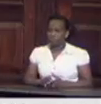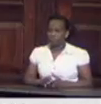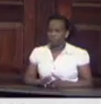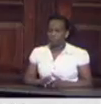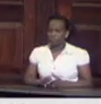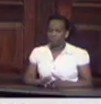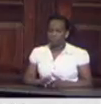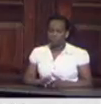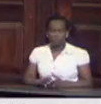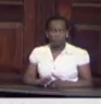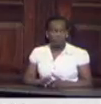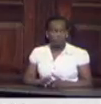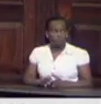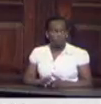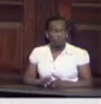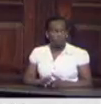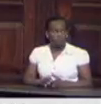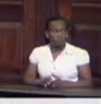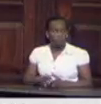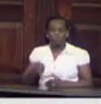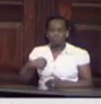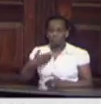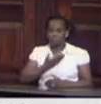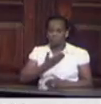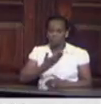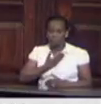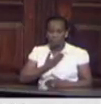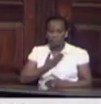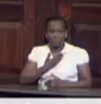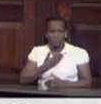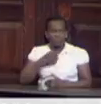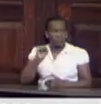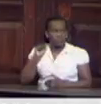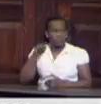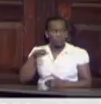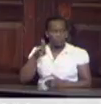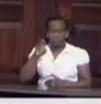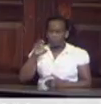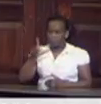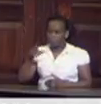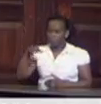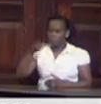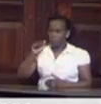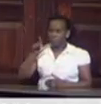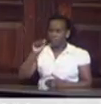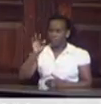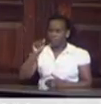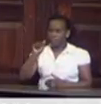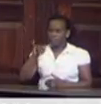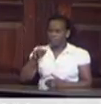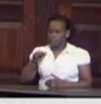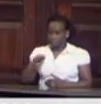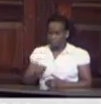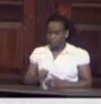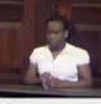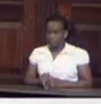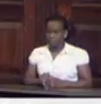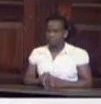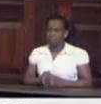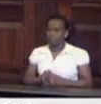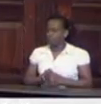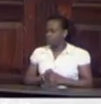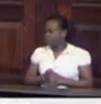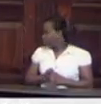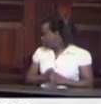Malafaia. Deputado, meu amigo Samuel Malafaia. Meu querido colega engenheiro competente